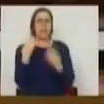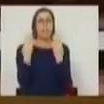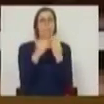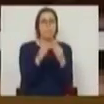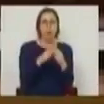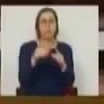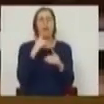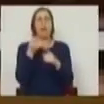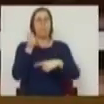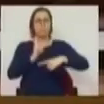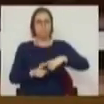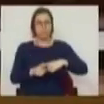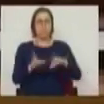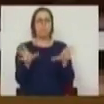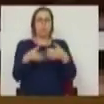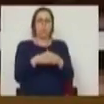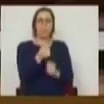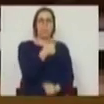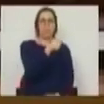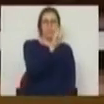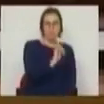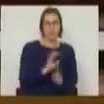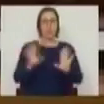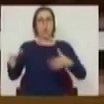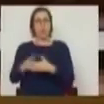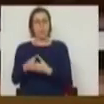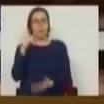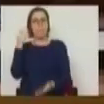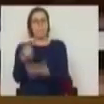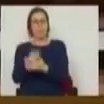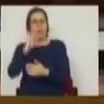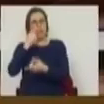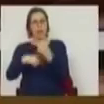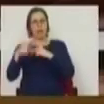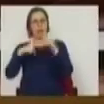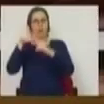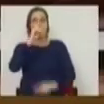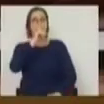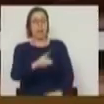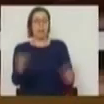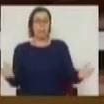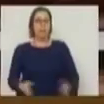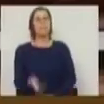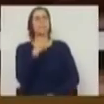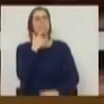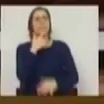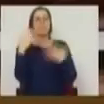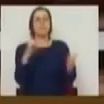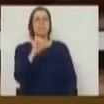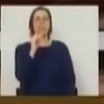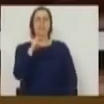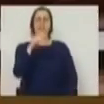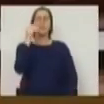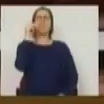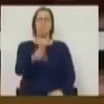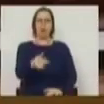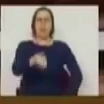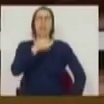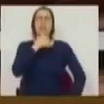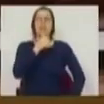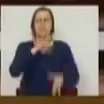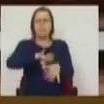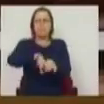e repartiu pelo clã Espírito Santo a comissão paga pelos construtores alemães. Falemos da Simpor e das